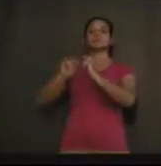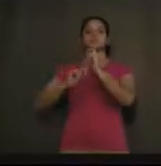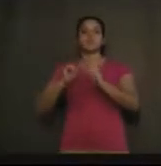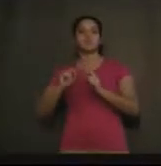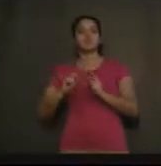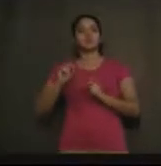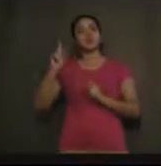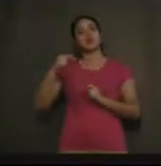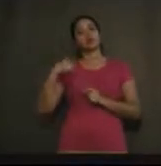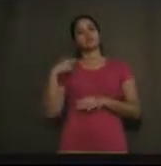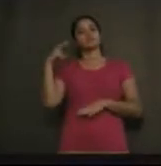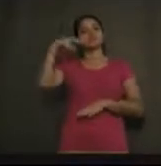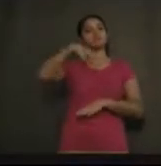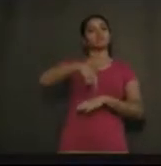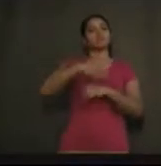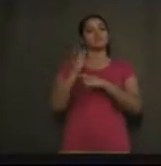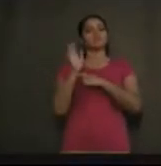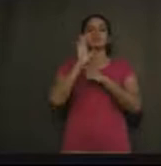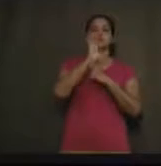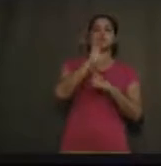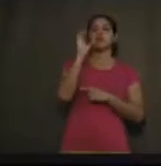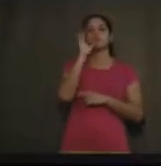uma apresentação